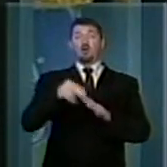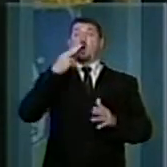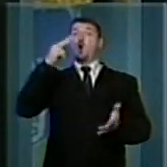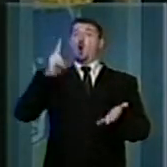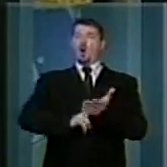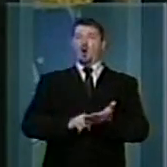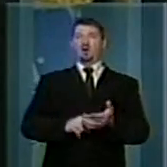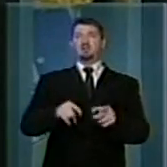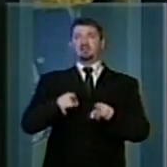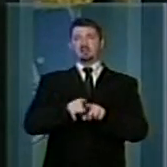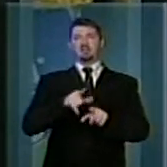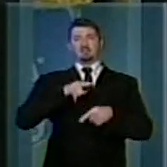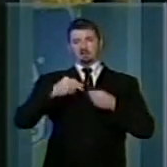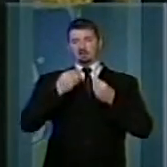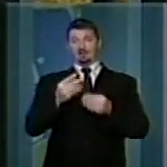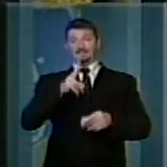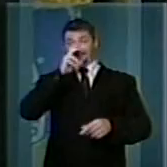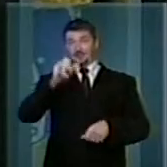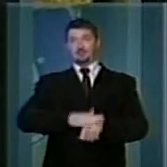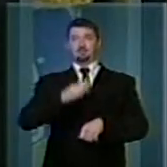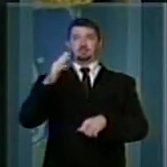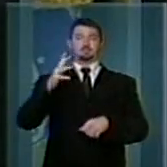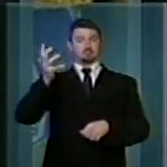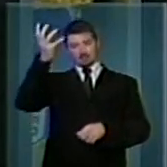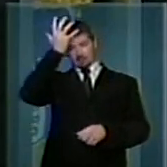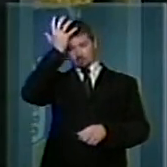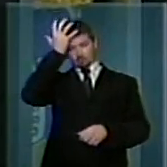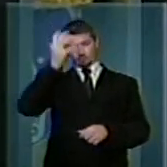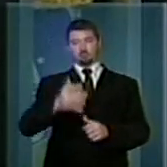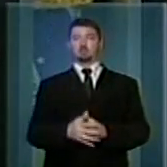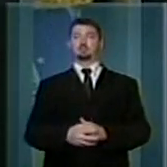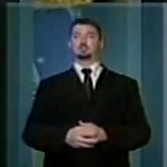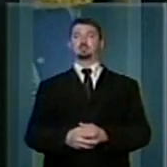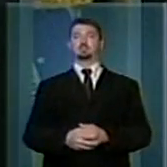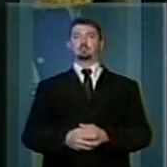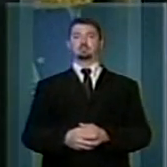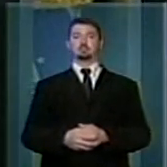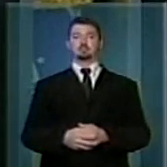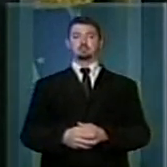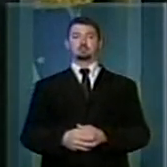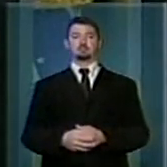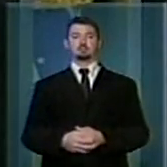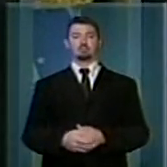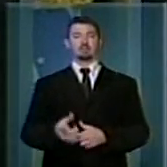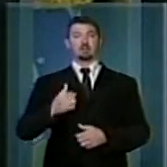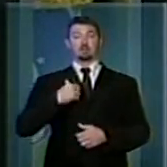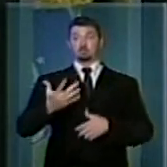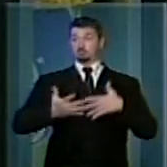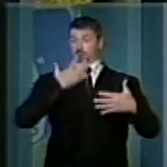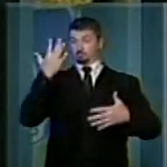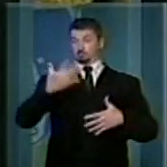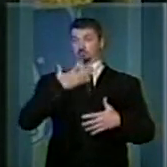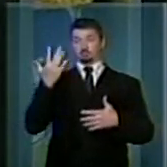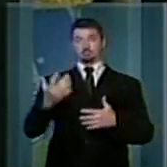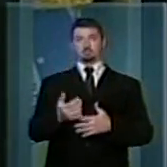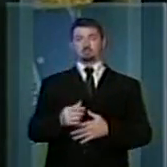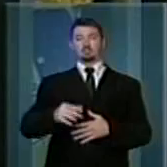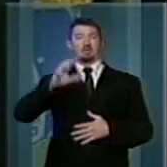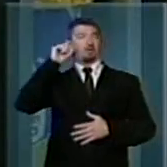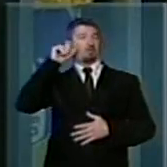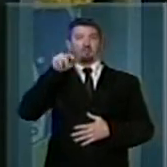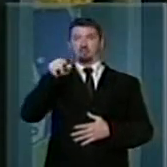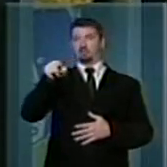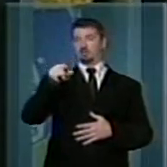Correios serão fortalecidos pela presidenta Dilma Rousseff. Me causa espécie ouvir o